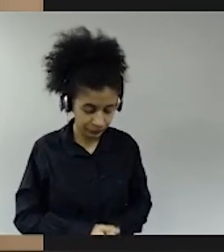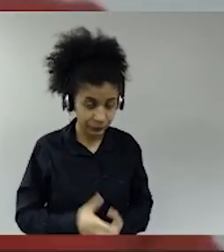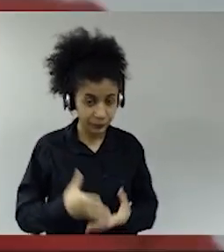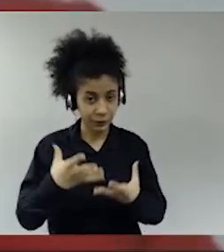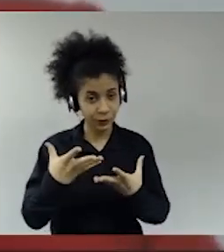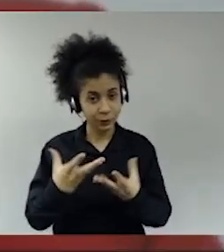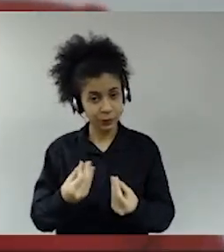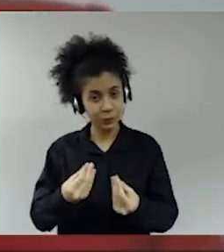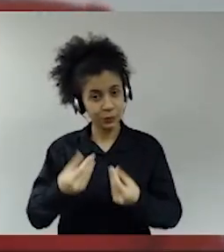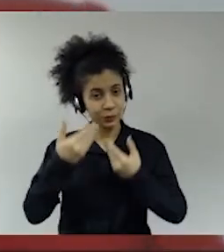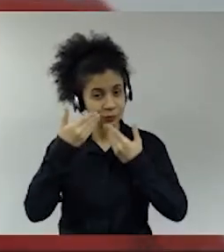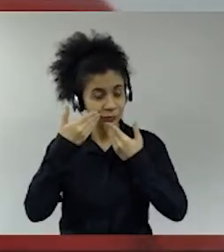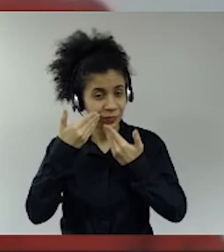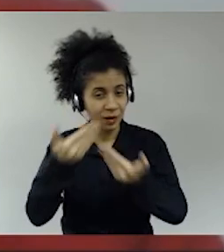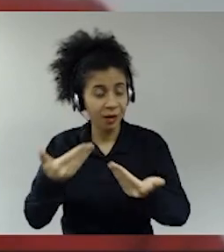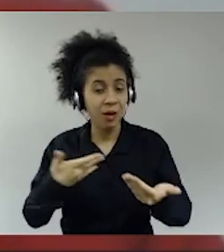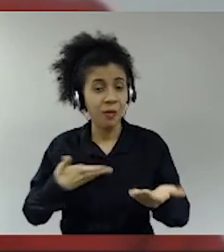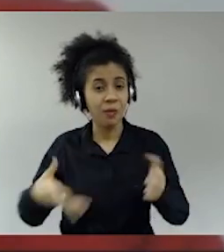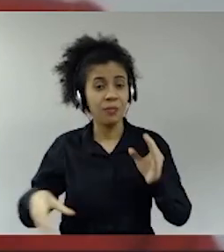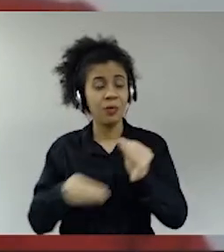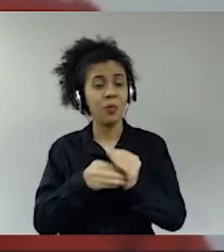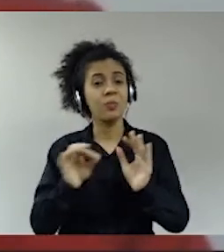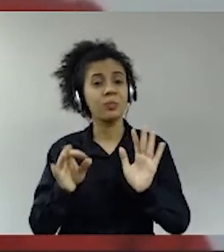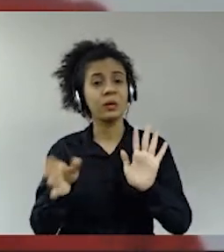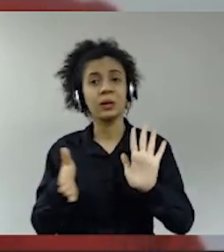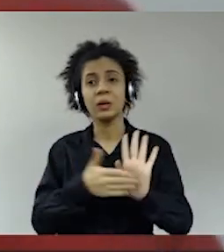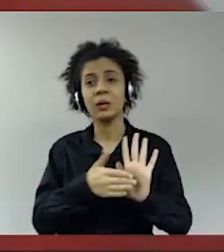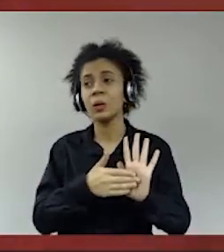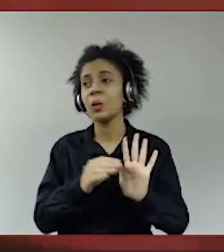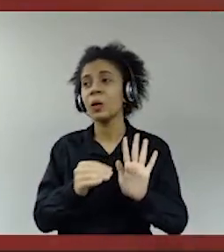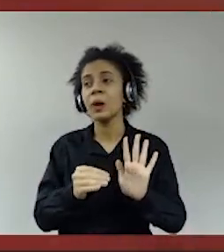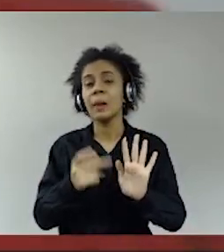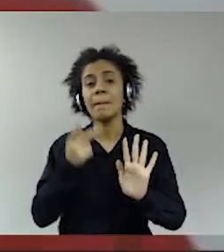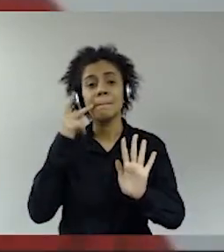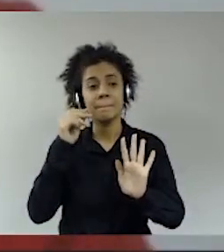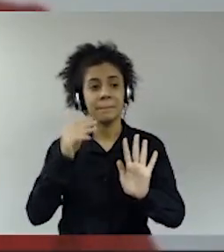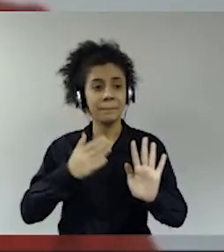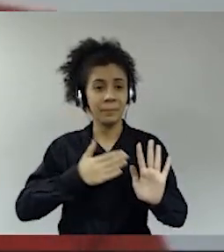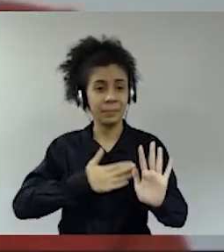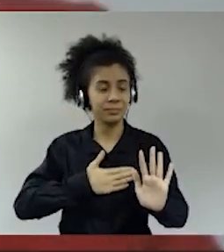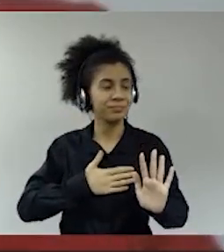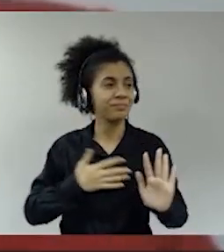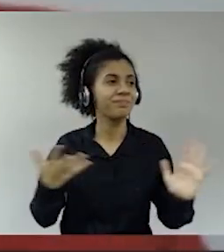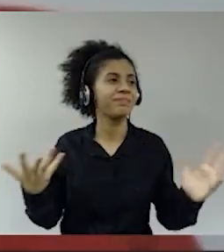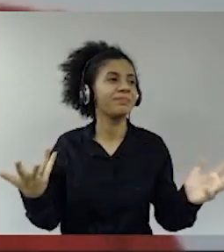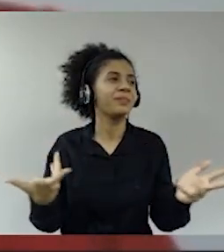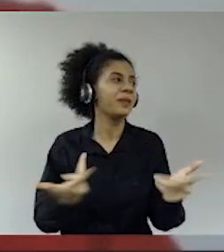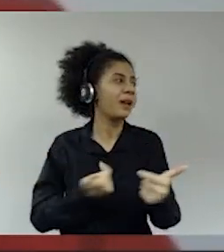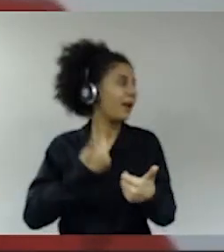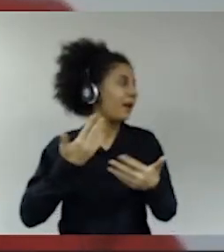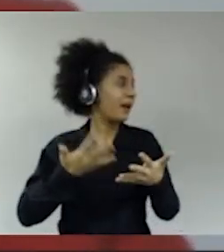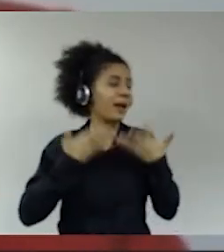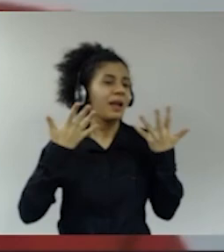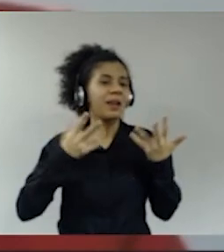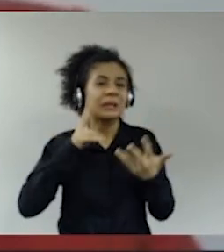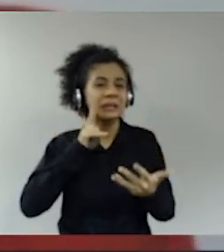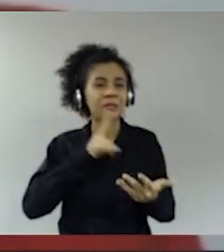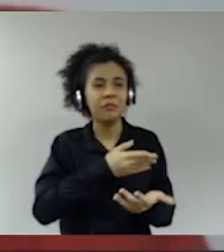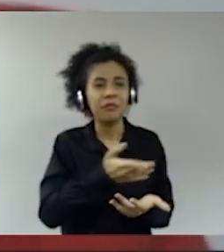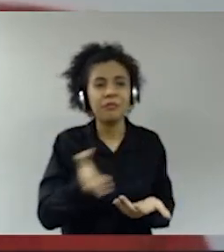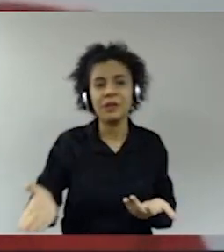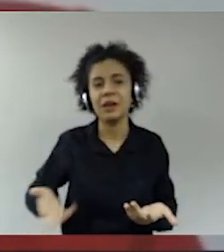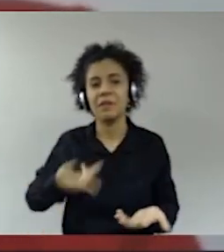Muito obrigada. Eu quero deixar aqui registrado que, para mim, foi um privilégio